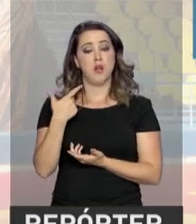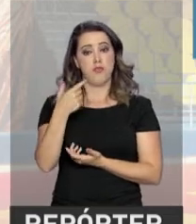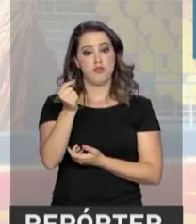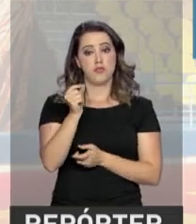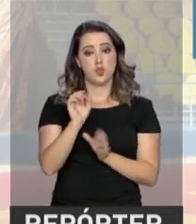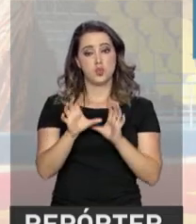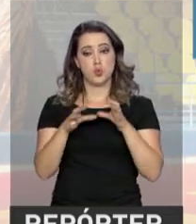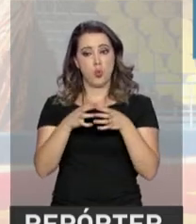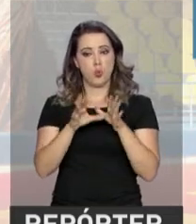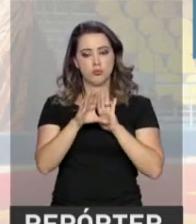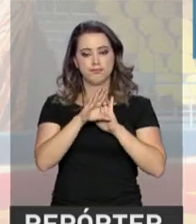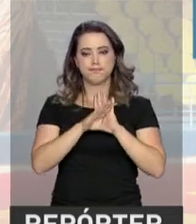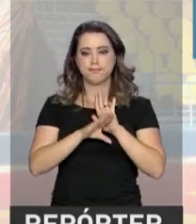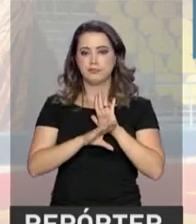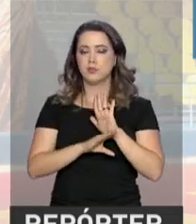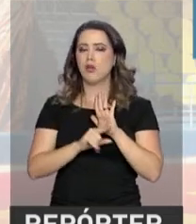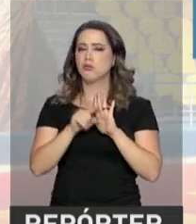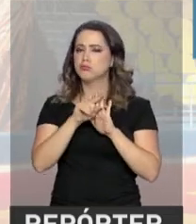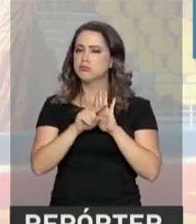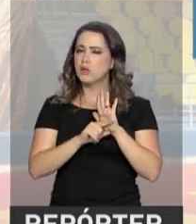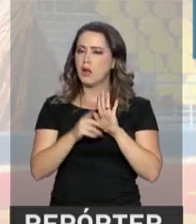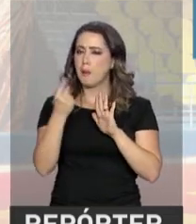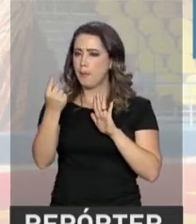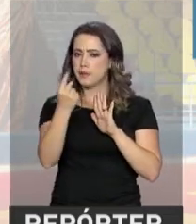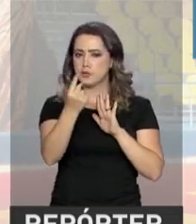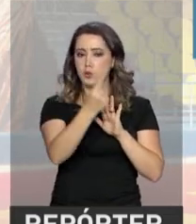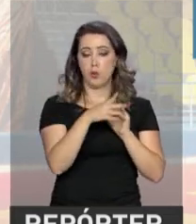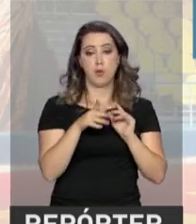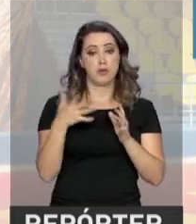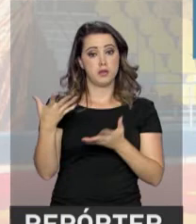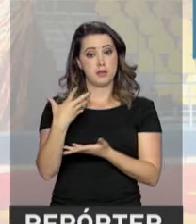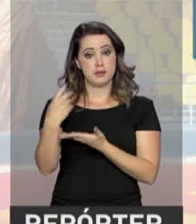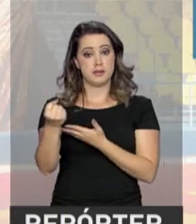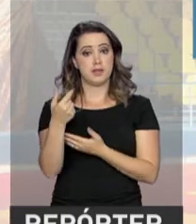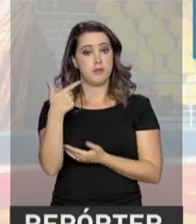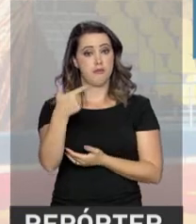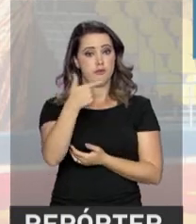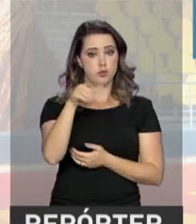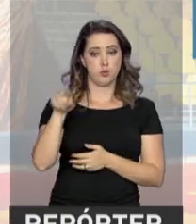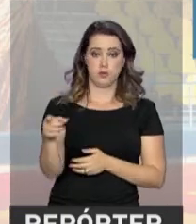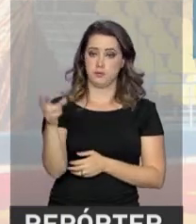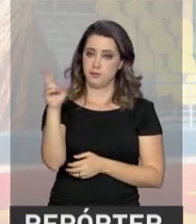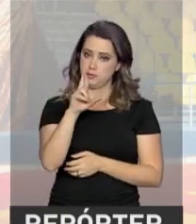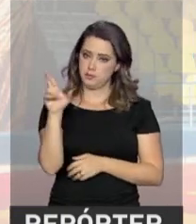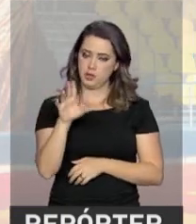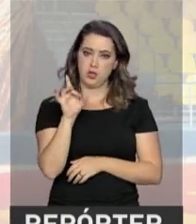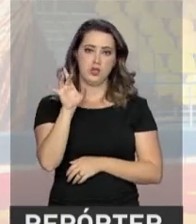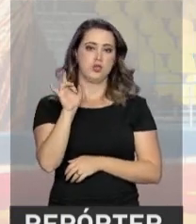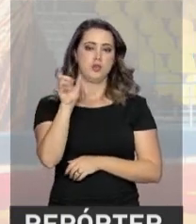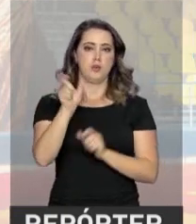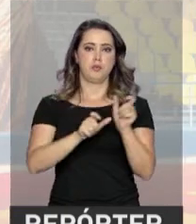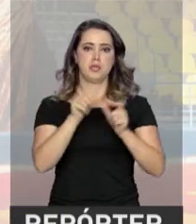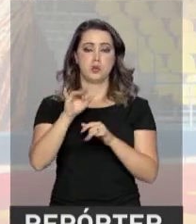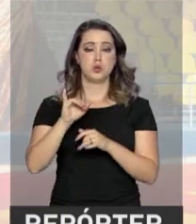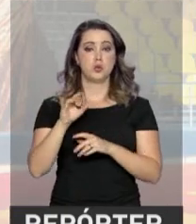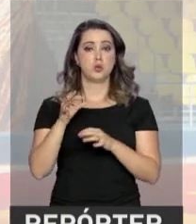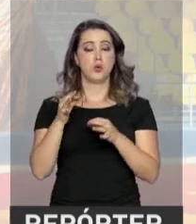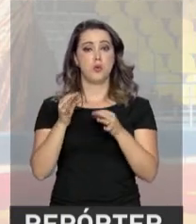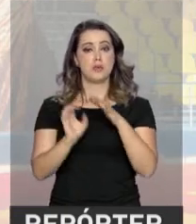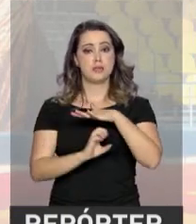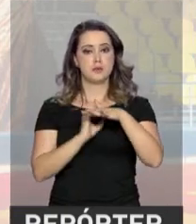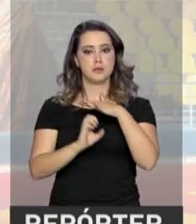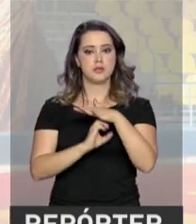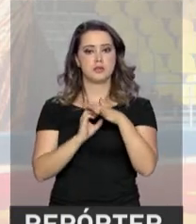projetos sendo que cada um dos contemplados vai receber 22 mil reais somente pessoas jurídicas de natureza